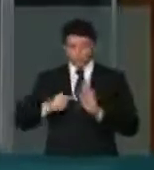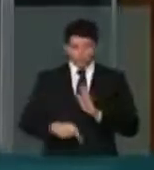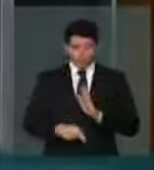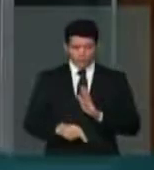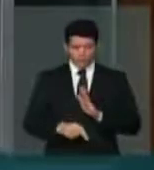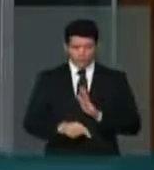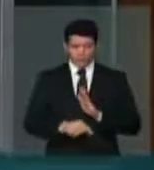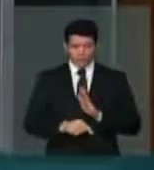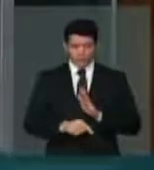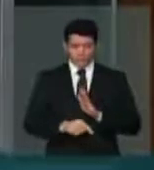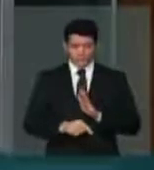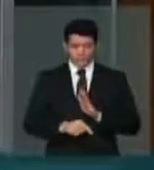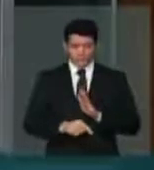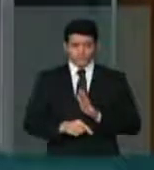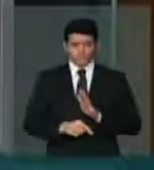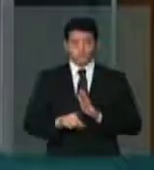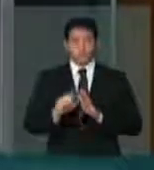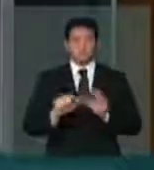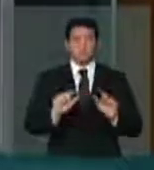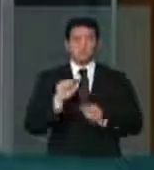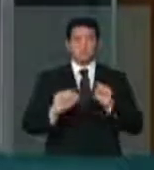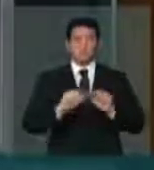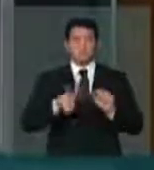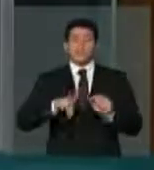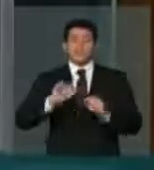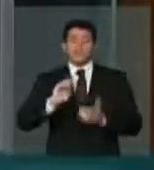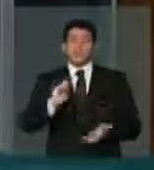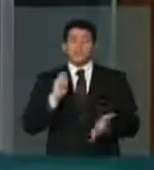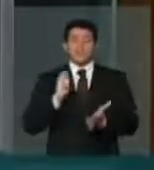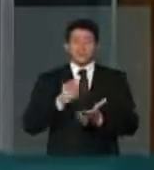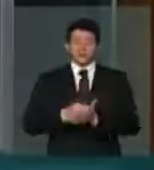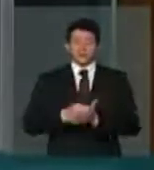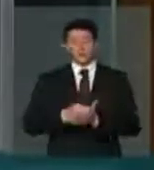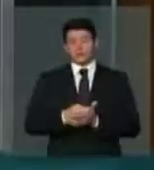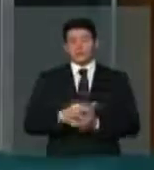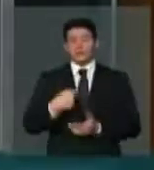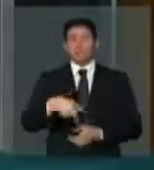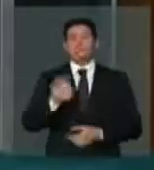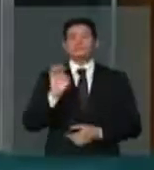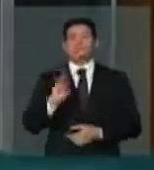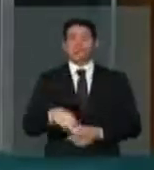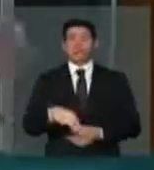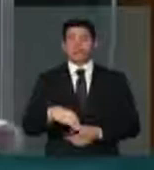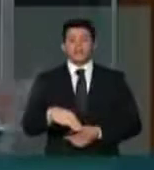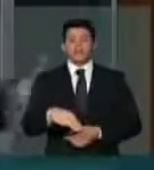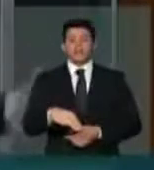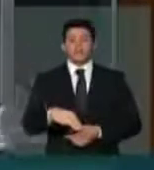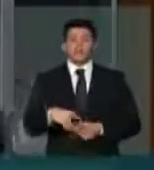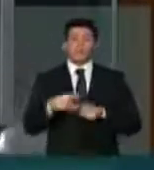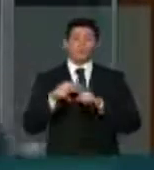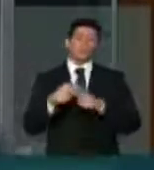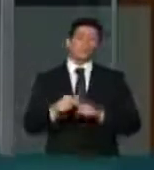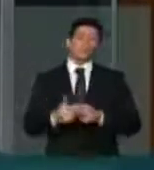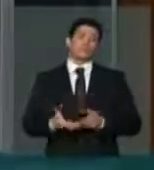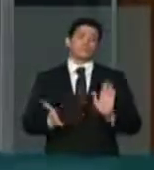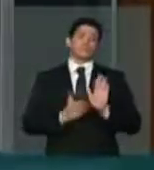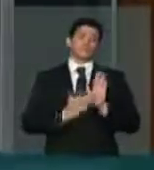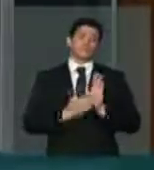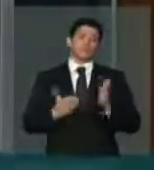esse tema, é de quem deve pagar a conta do ajuste que está sendo